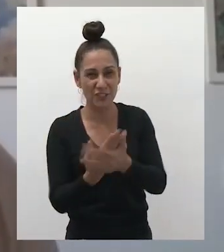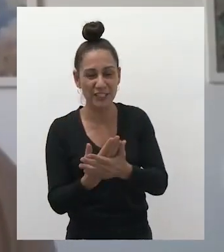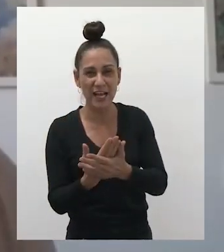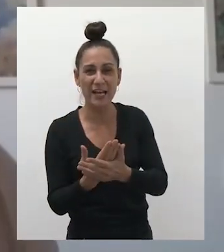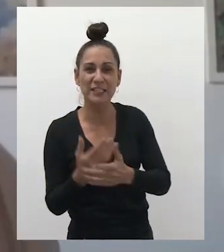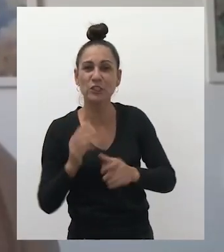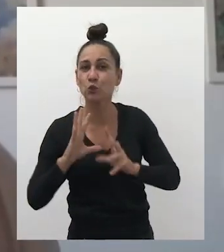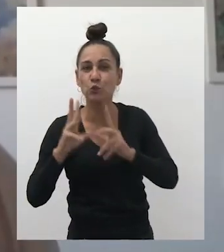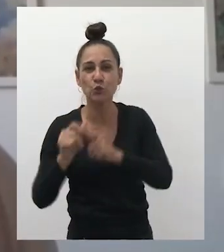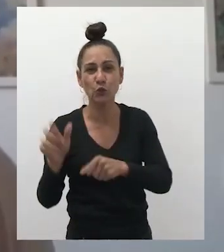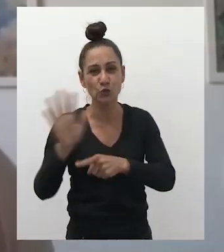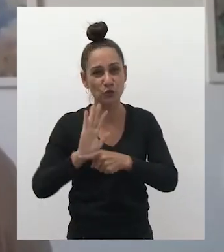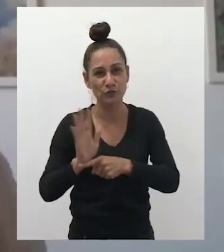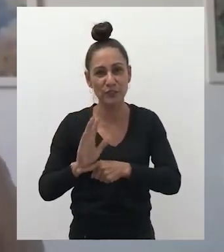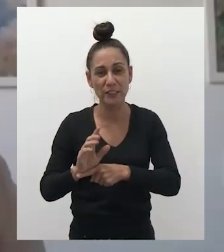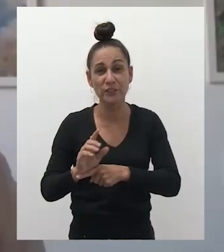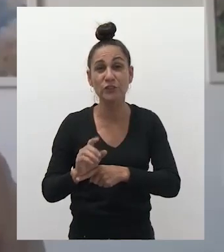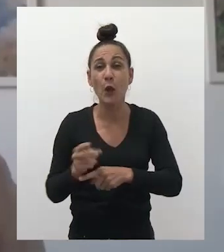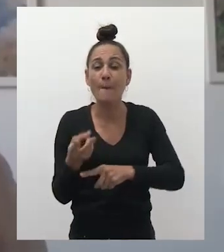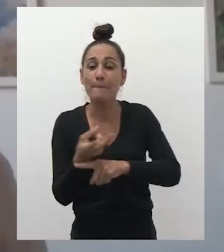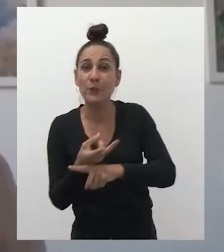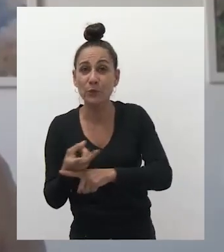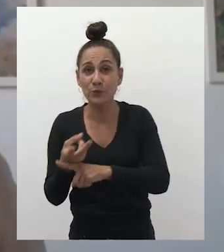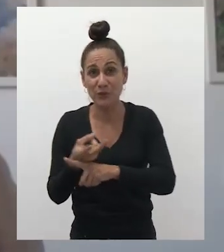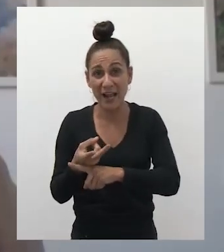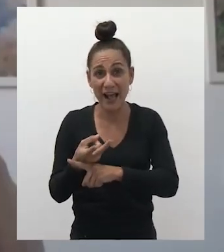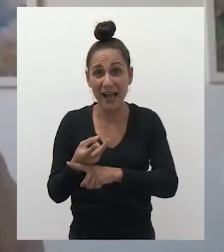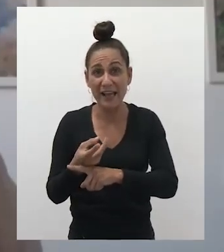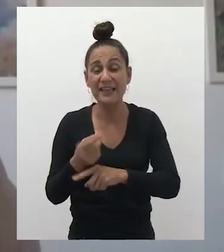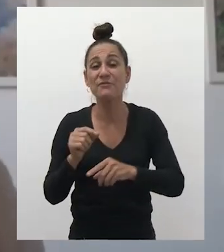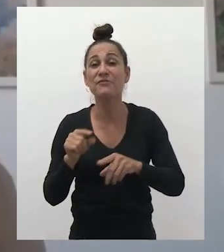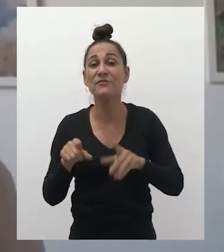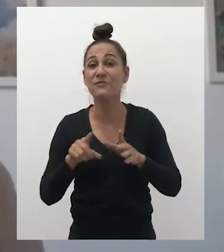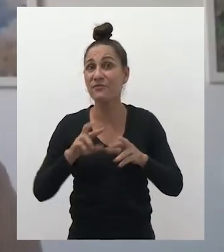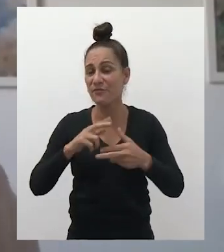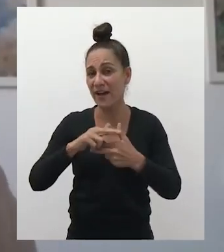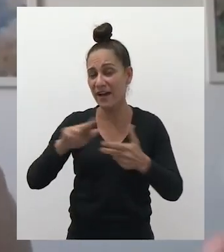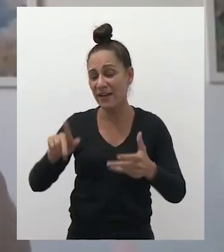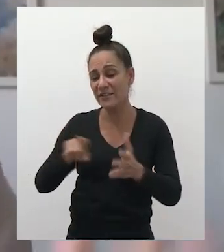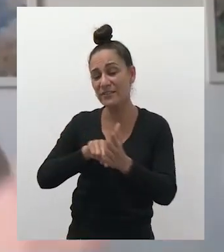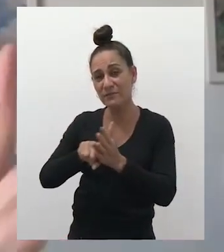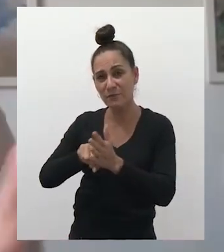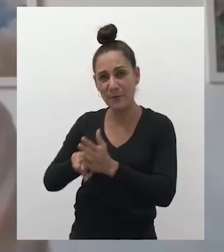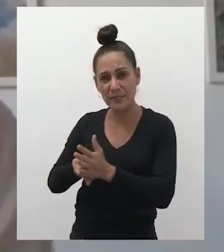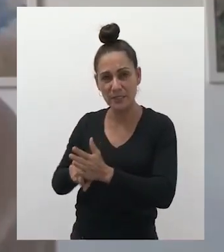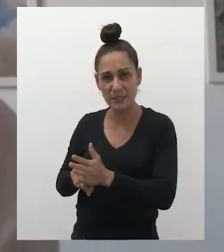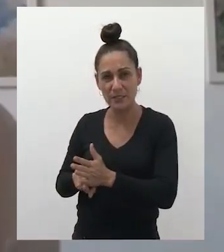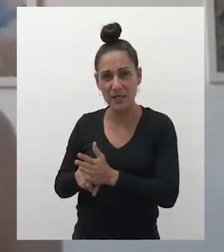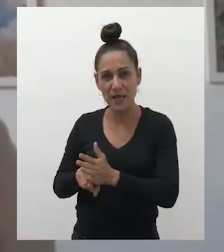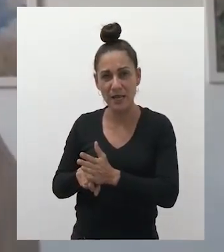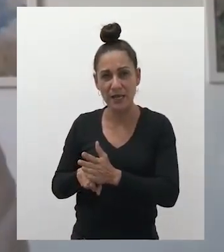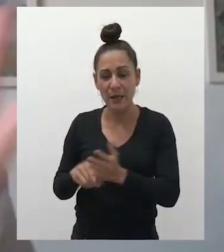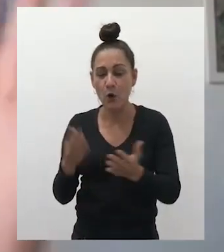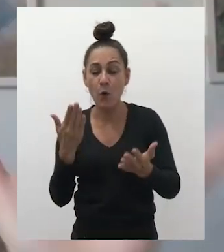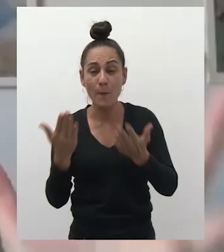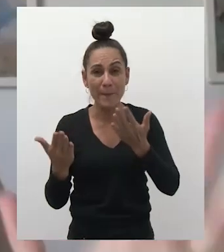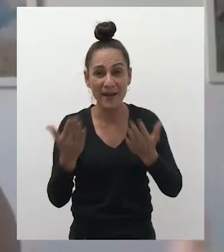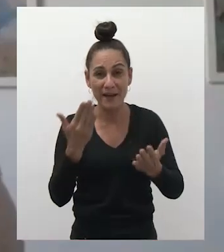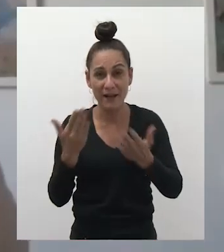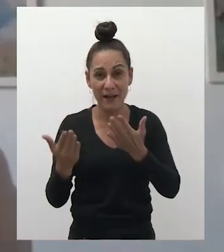vídeos, sobre, enfim, procurar ver em várias fontes o mesmo assunto, para ver se há uma convergência e não